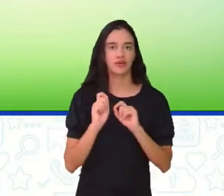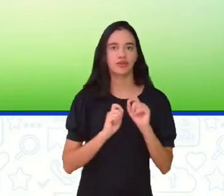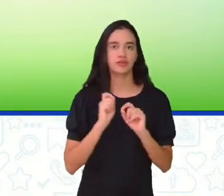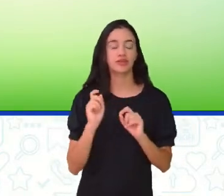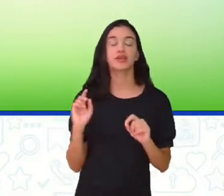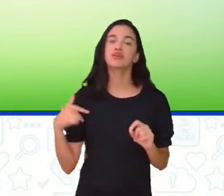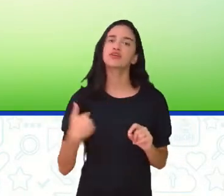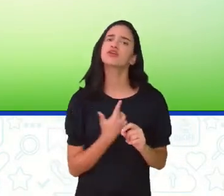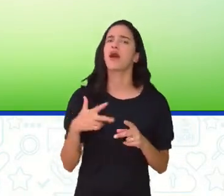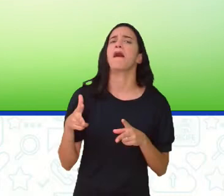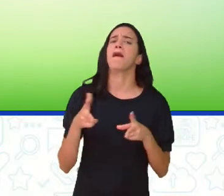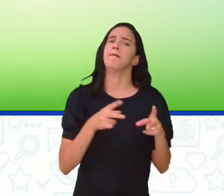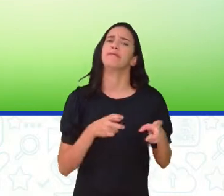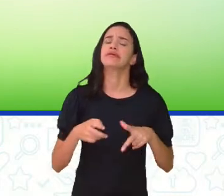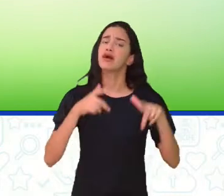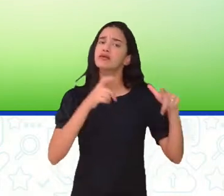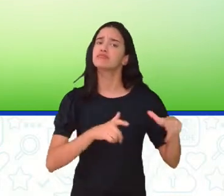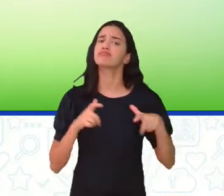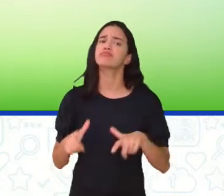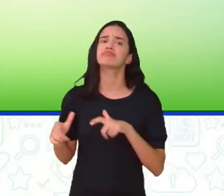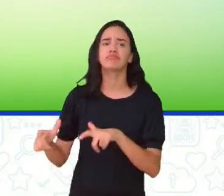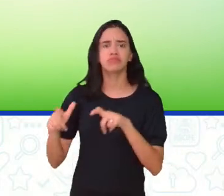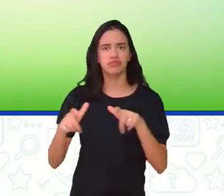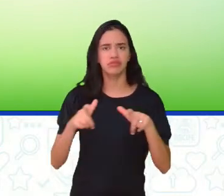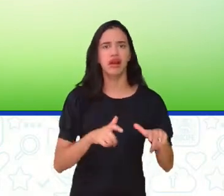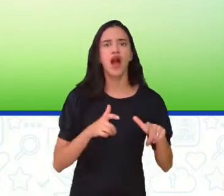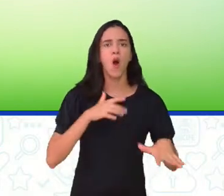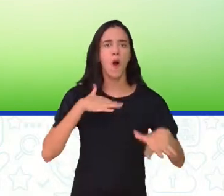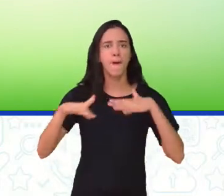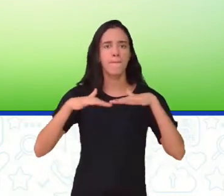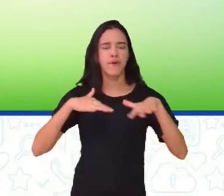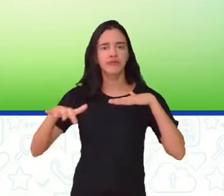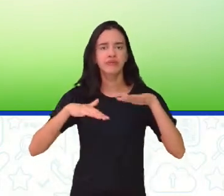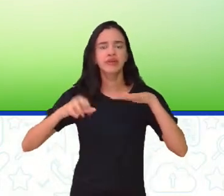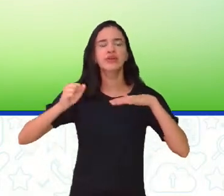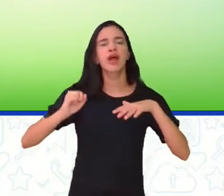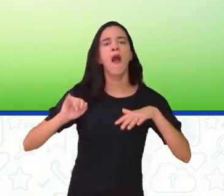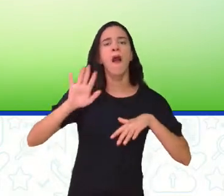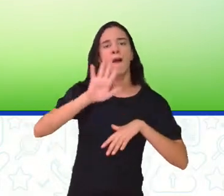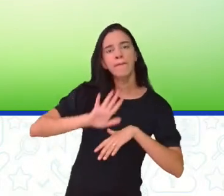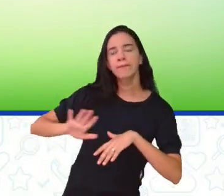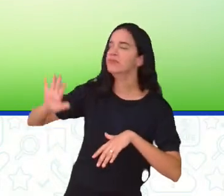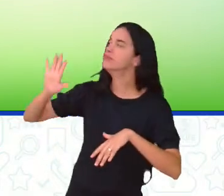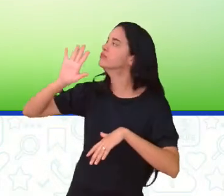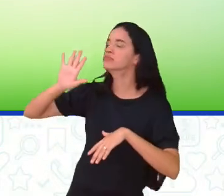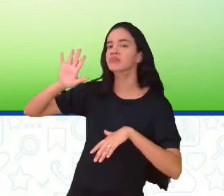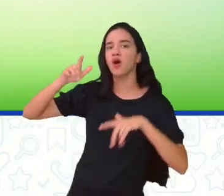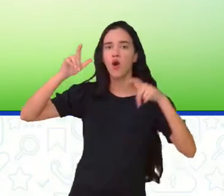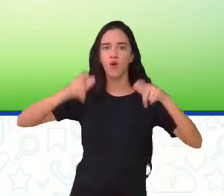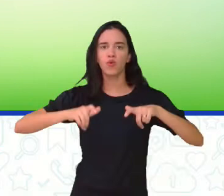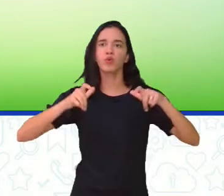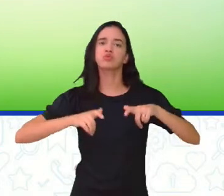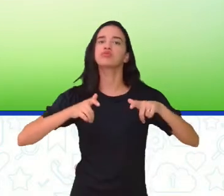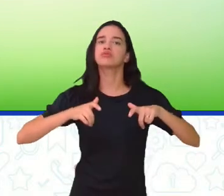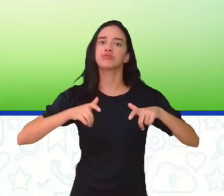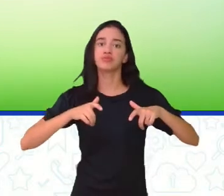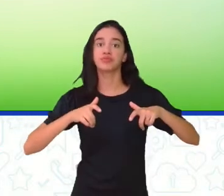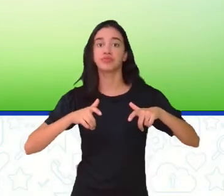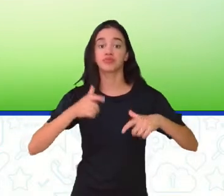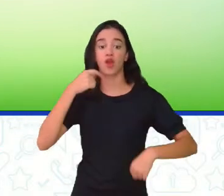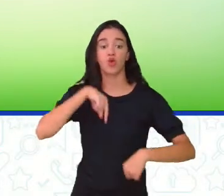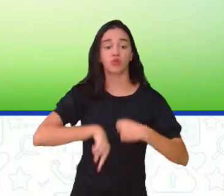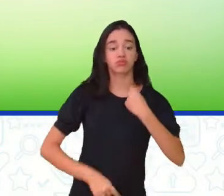né, a localização, a gente perceba que através desse movimento, dessa imagem, a gente está vendo o lugar, né, que o nosso